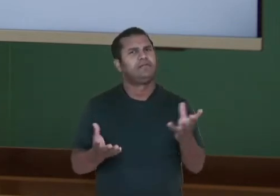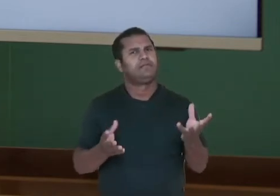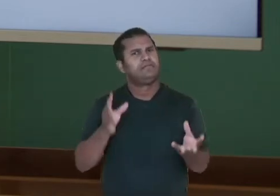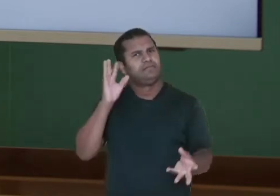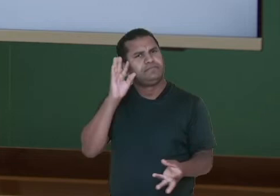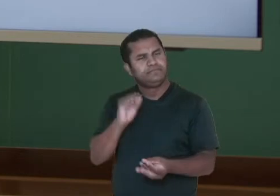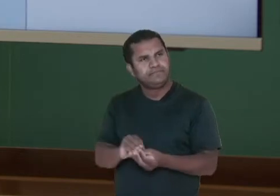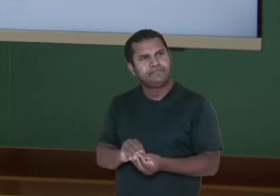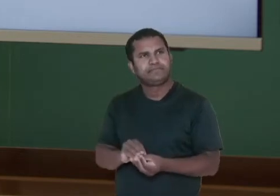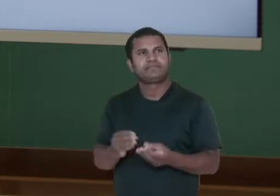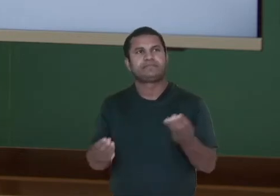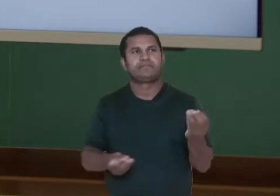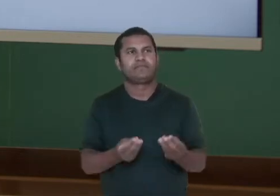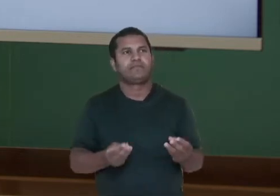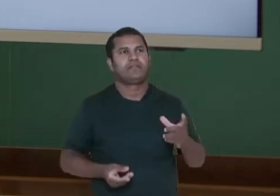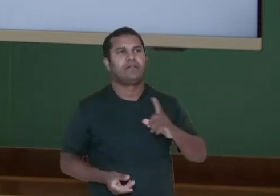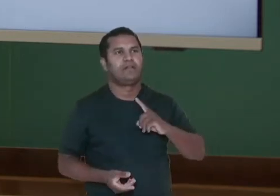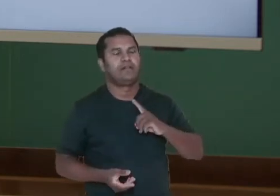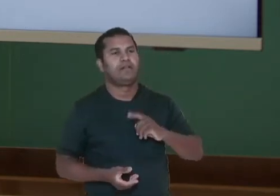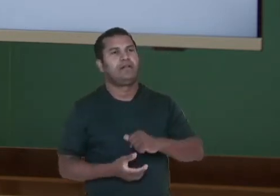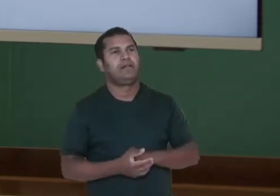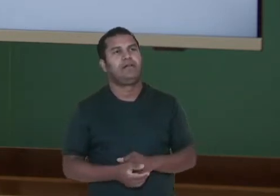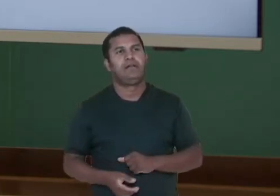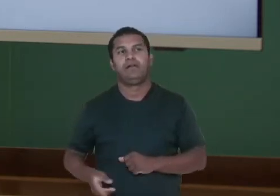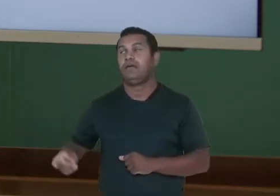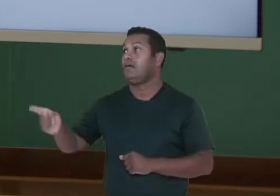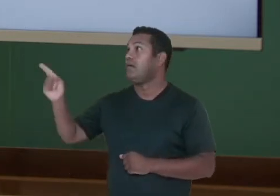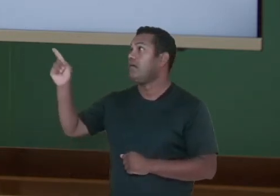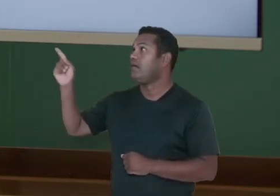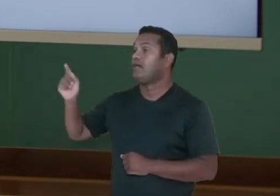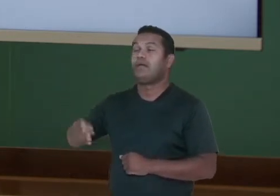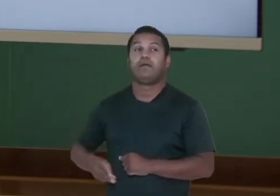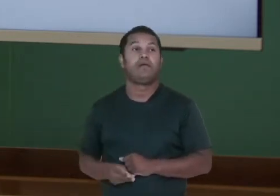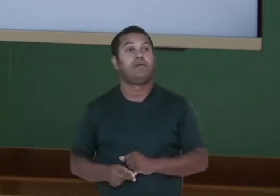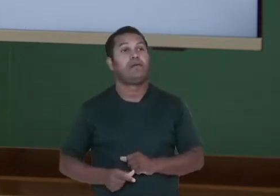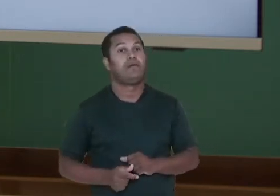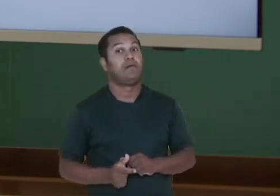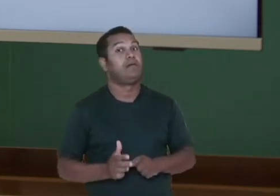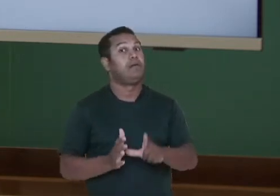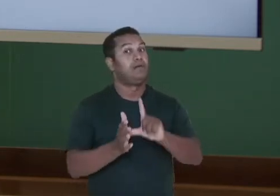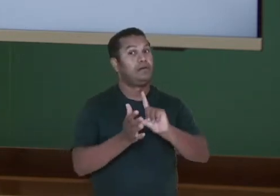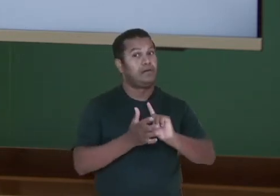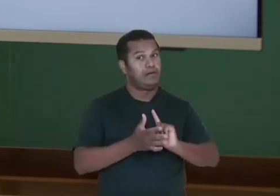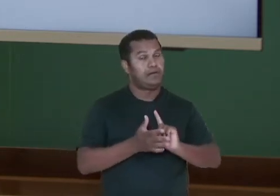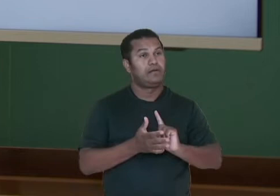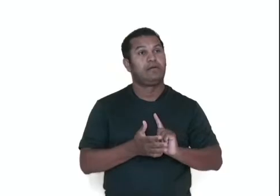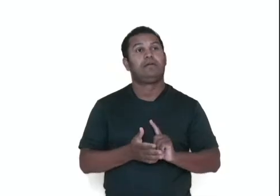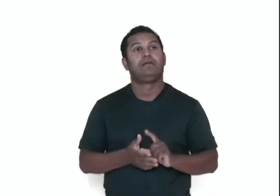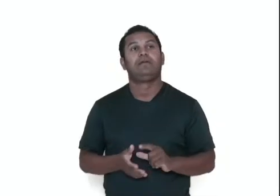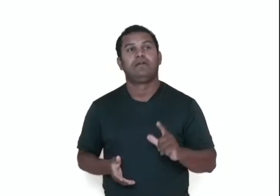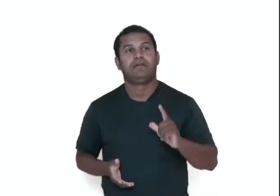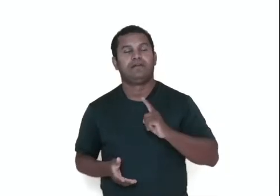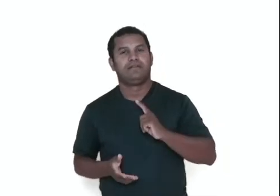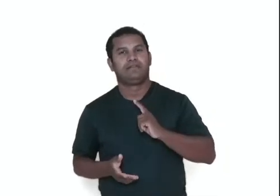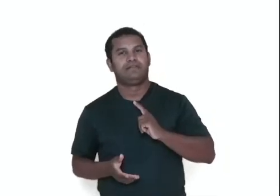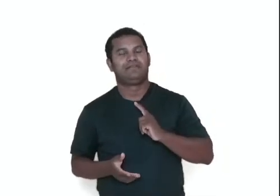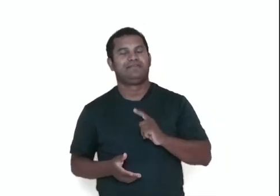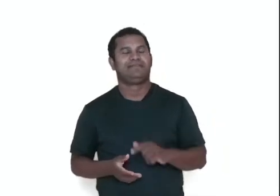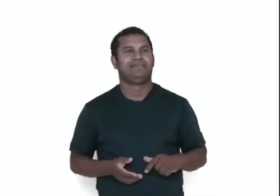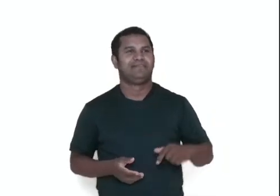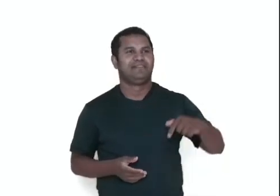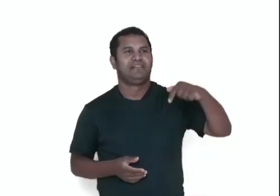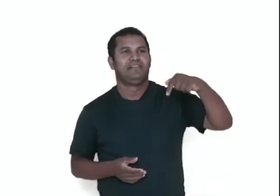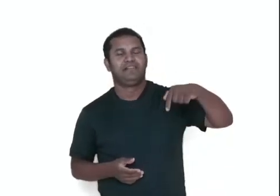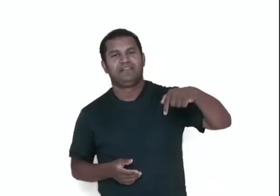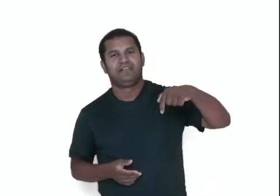aí, né? Analisando aqui o que a gente tem, vamos analisar o que nós tínhamos antes da fatalidade. Nós temos aí que a quantidade de